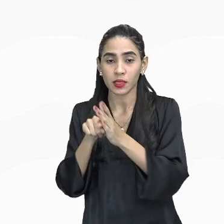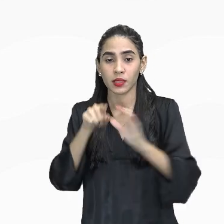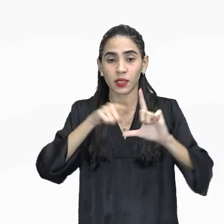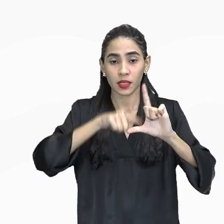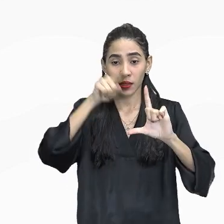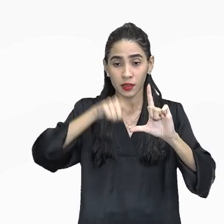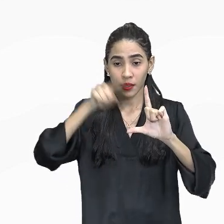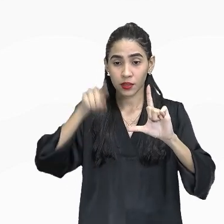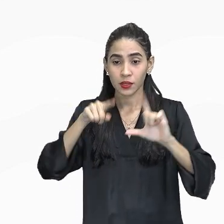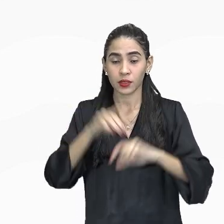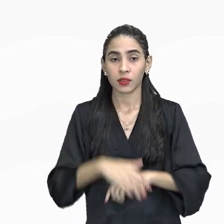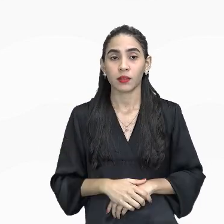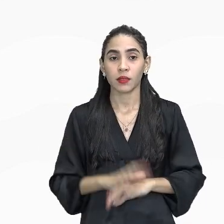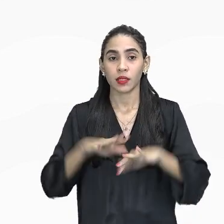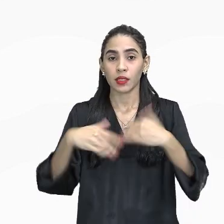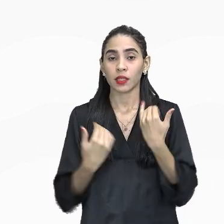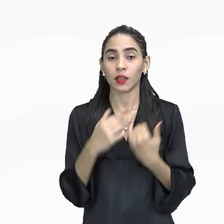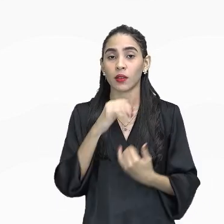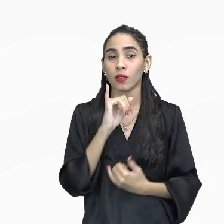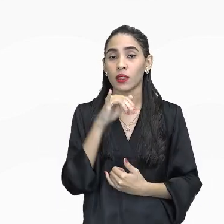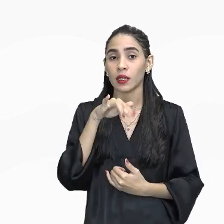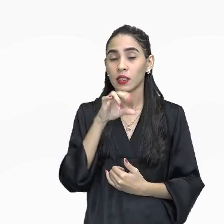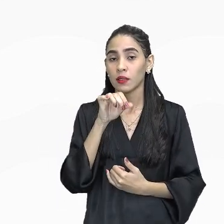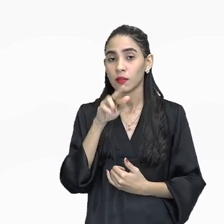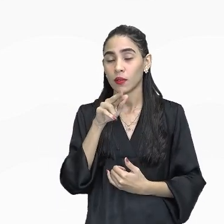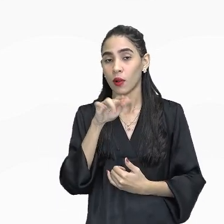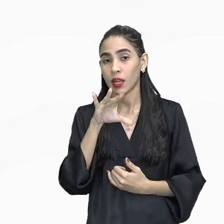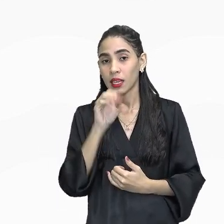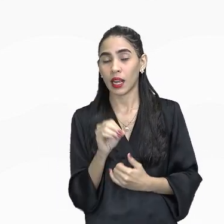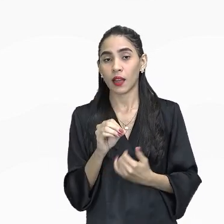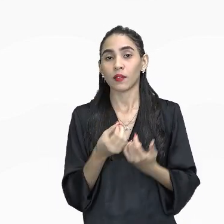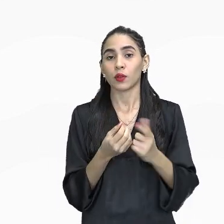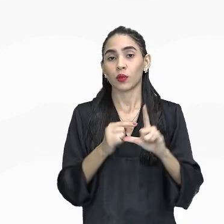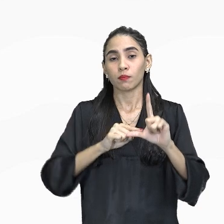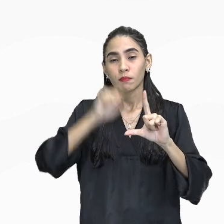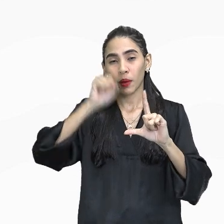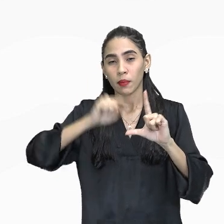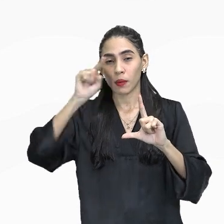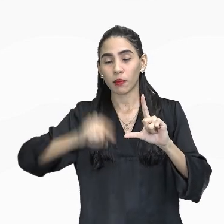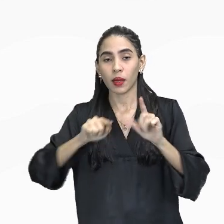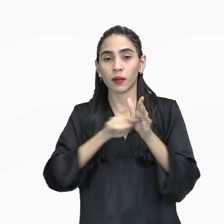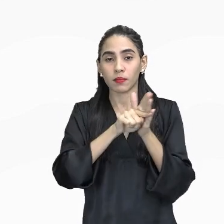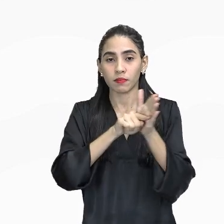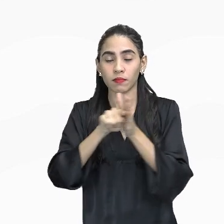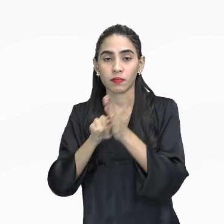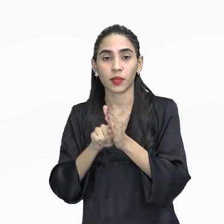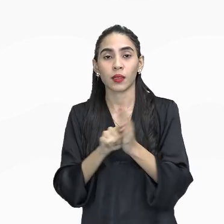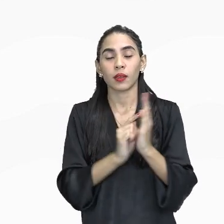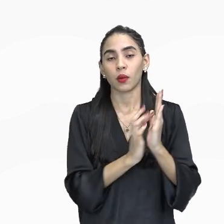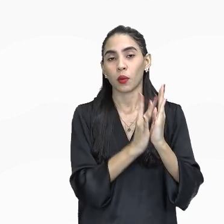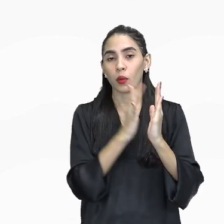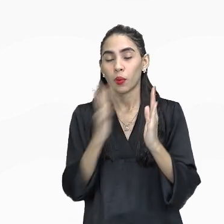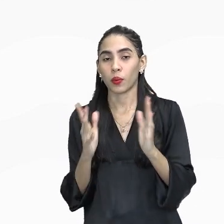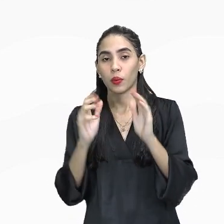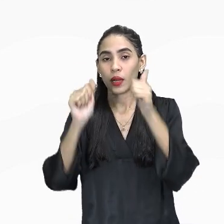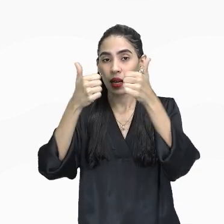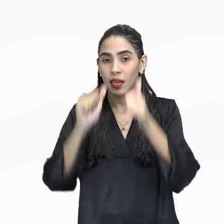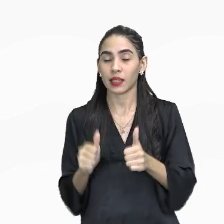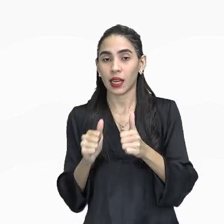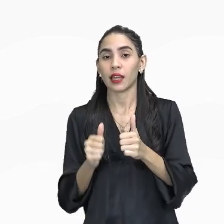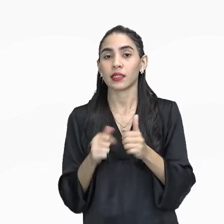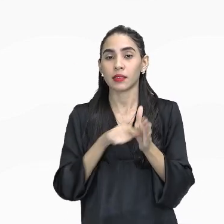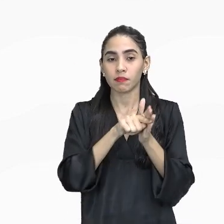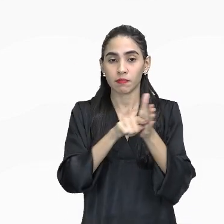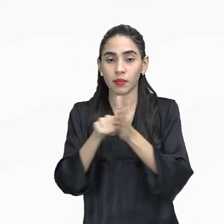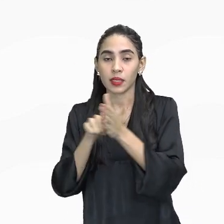estatística. Então, o nosso infográfico, né, todo esse processo de investigação, ele vai terminar na